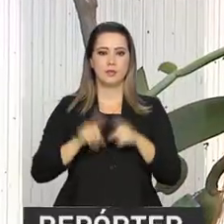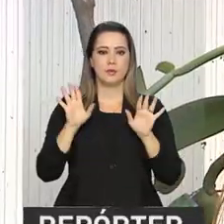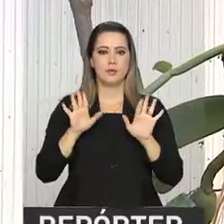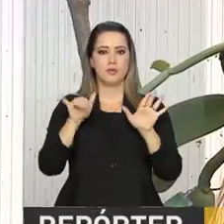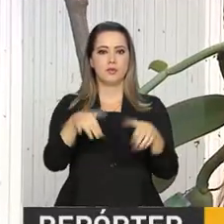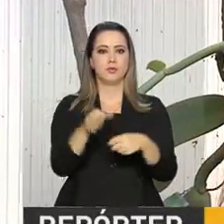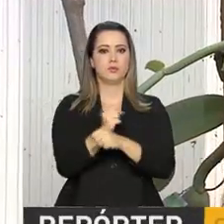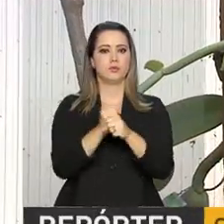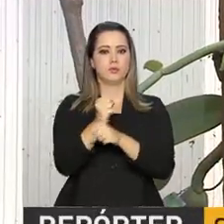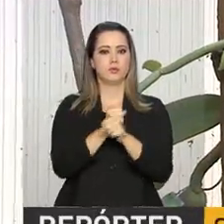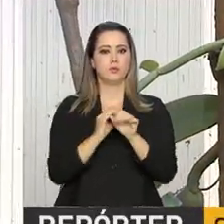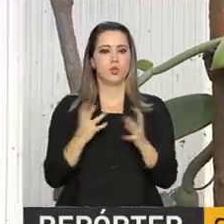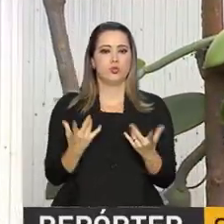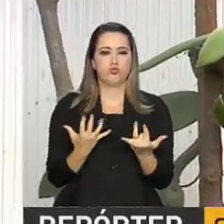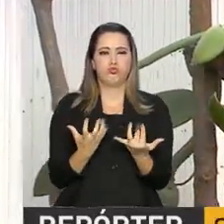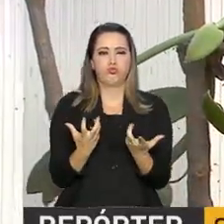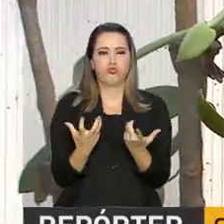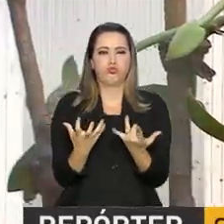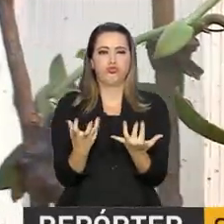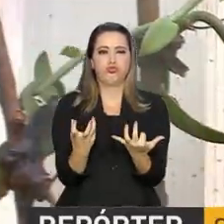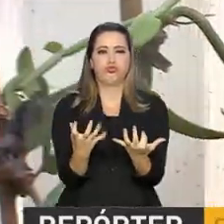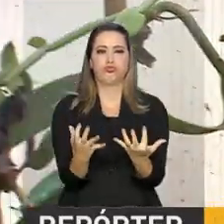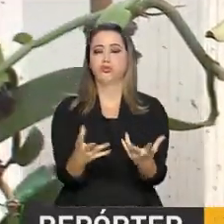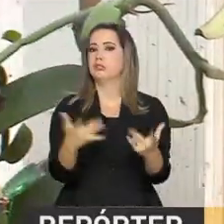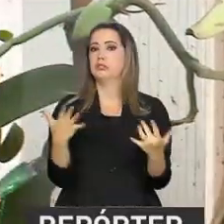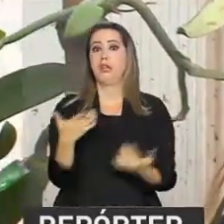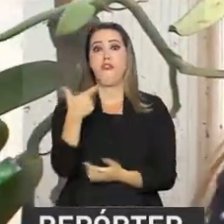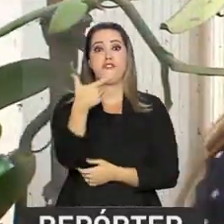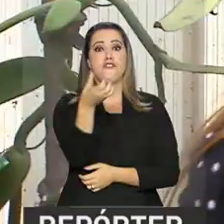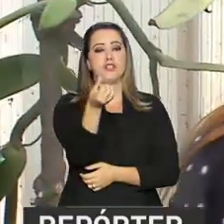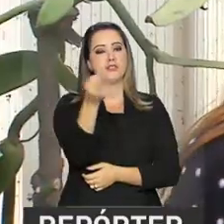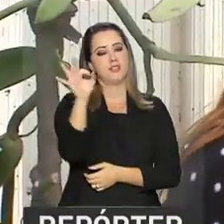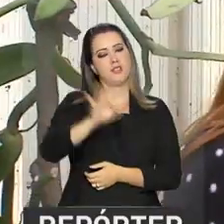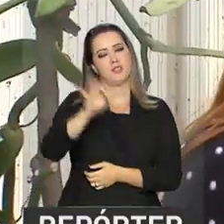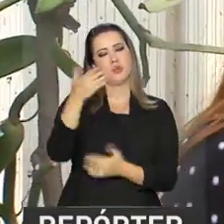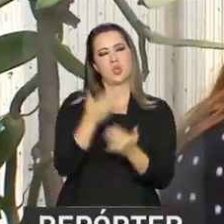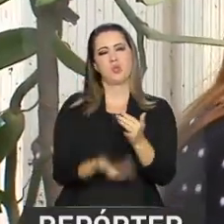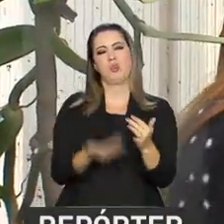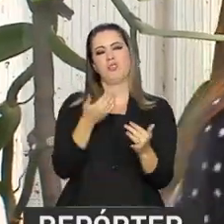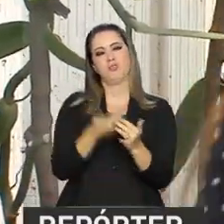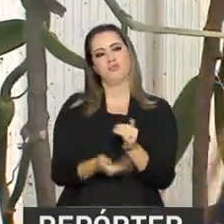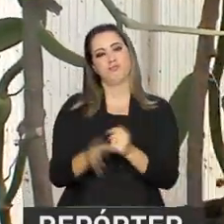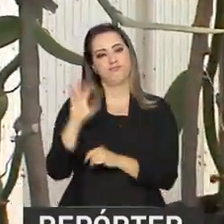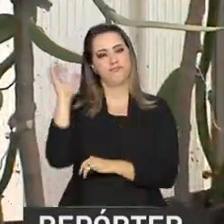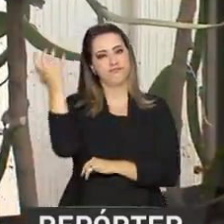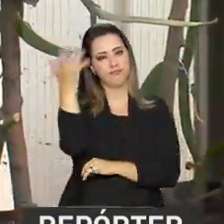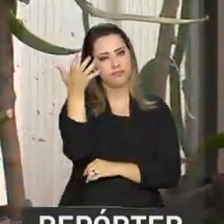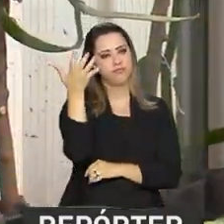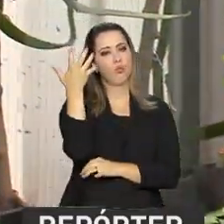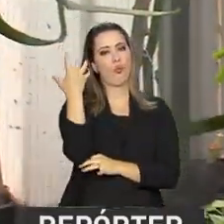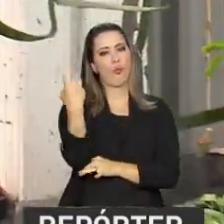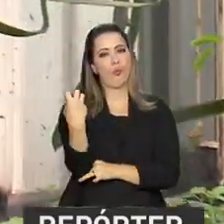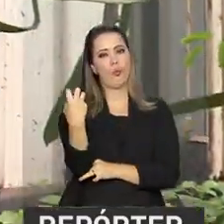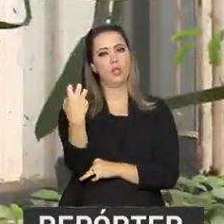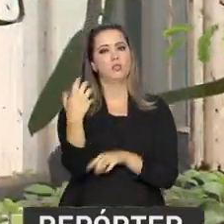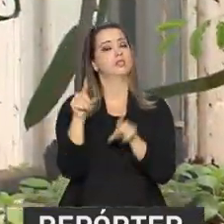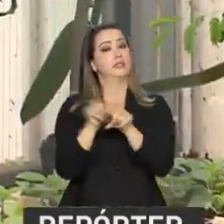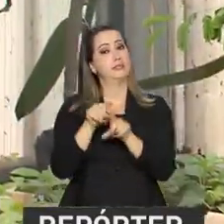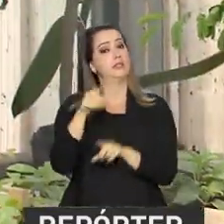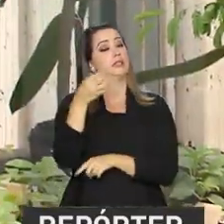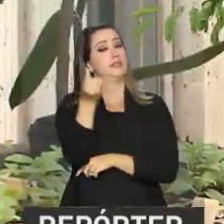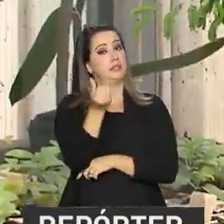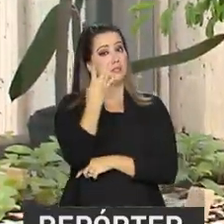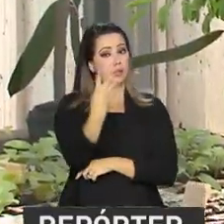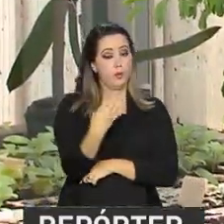ano passado, o incêndio devastou 26% da área total desse patrimônio. Foram 64 mil